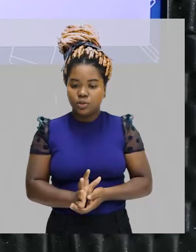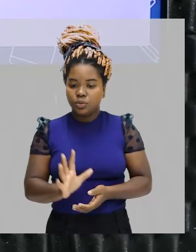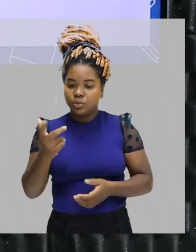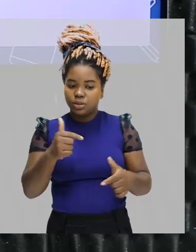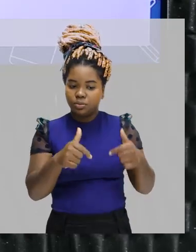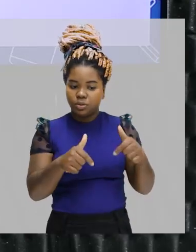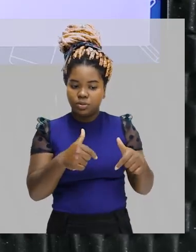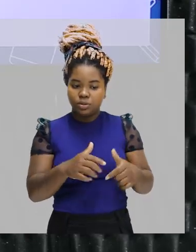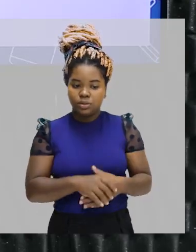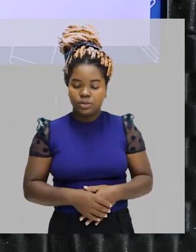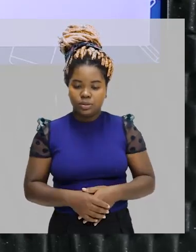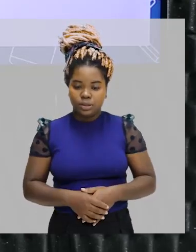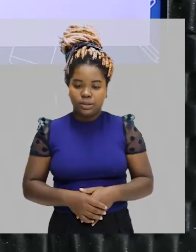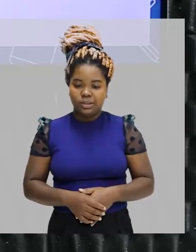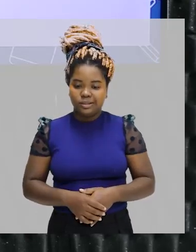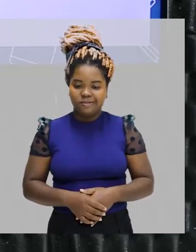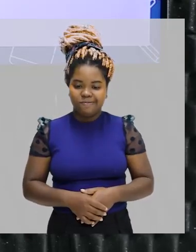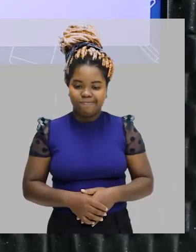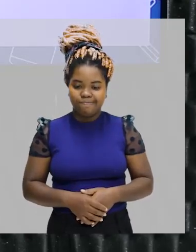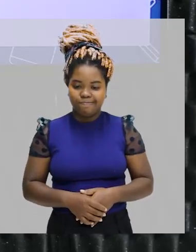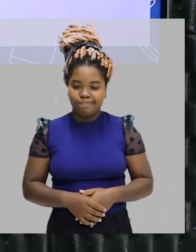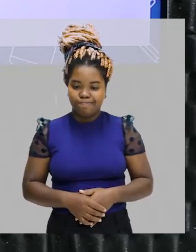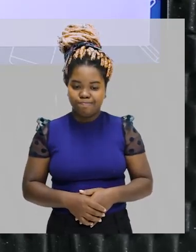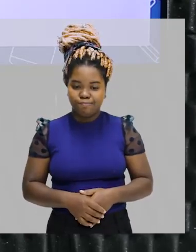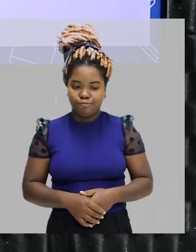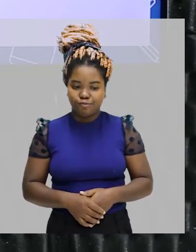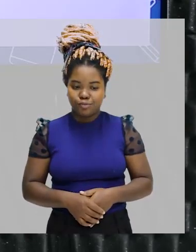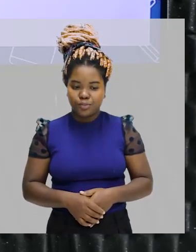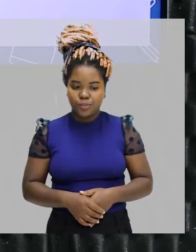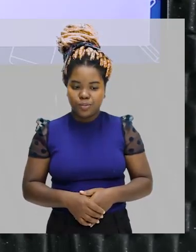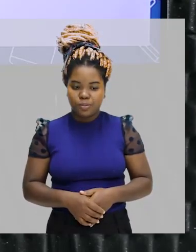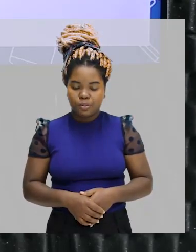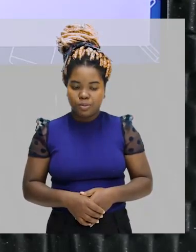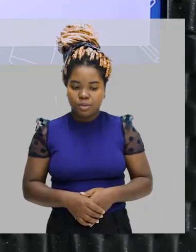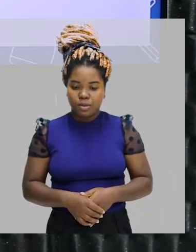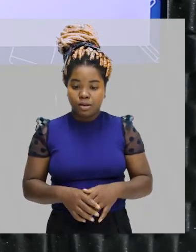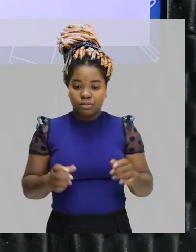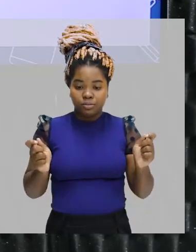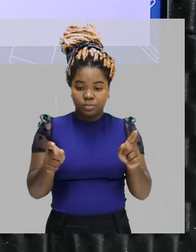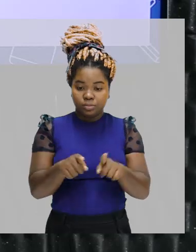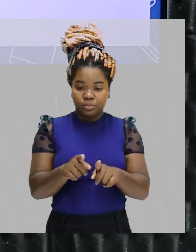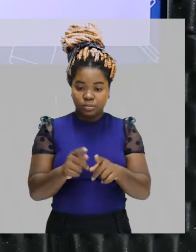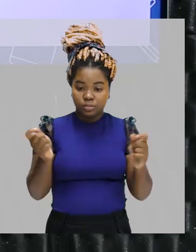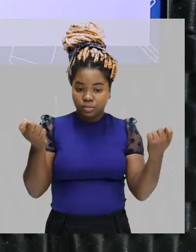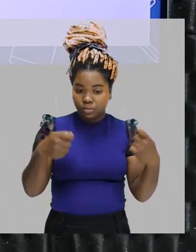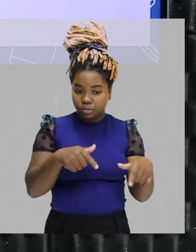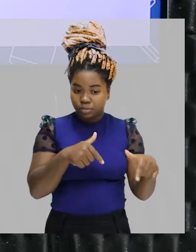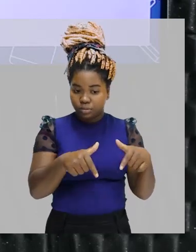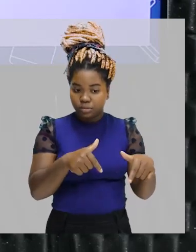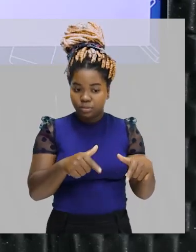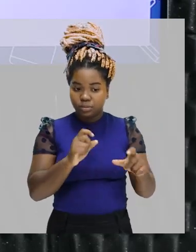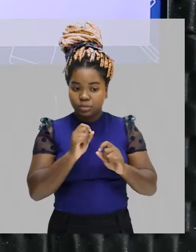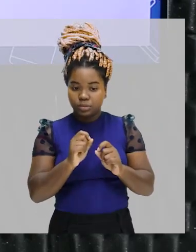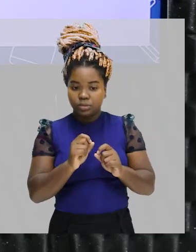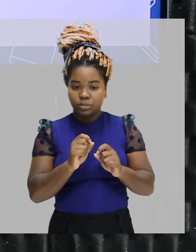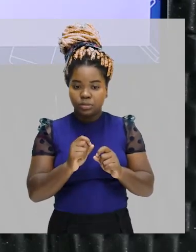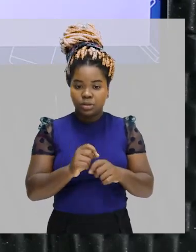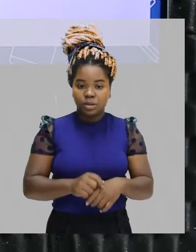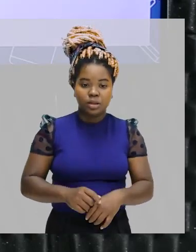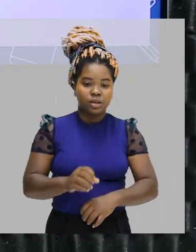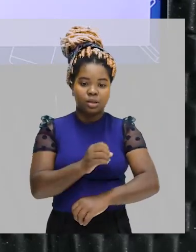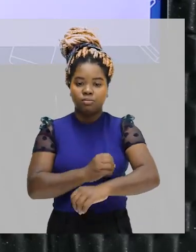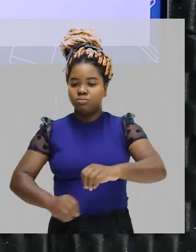trabalho. It may be full ou part-time. Você pode ter um trabalho que é integral